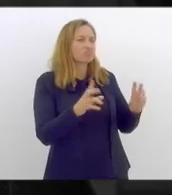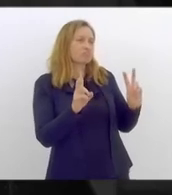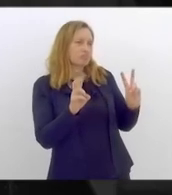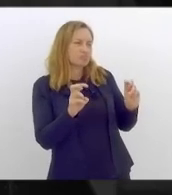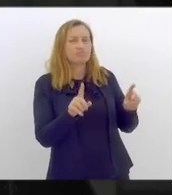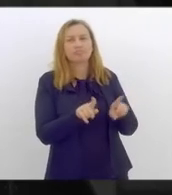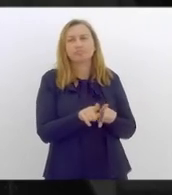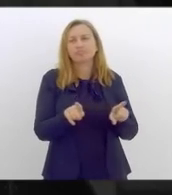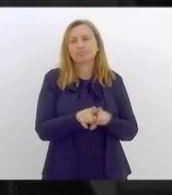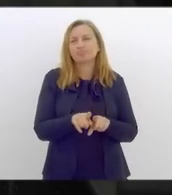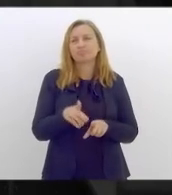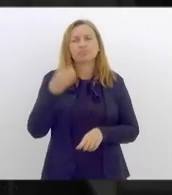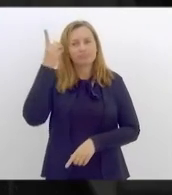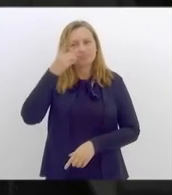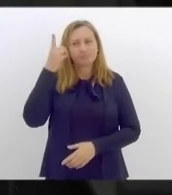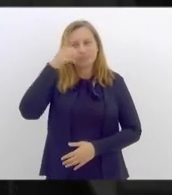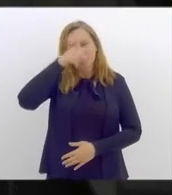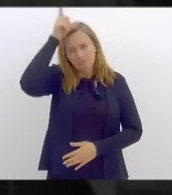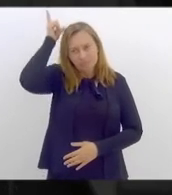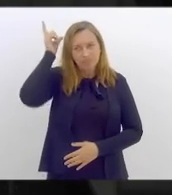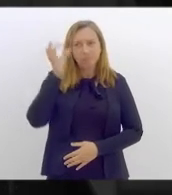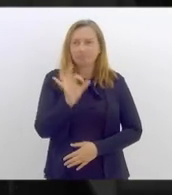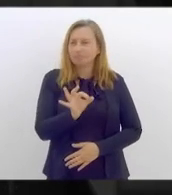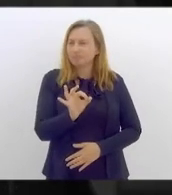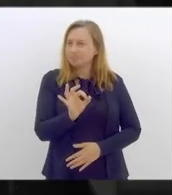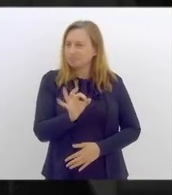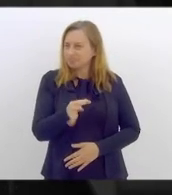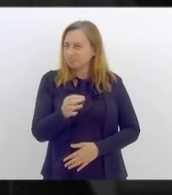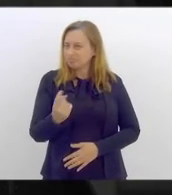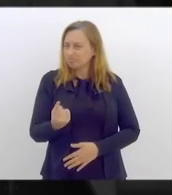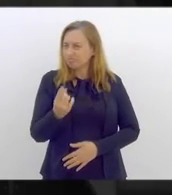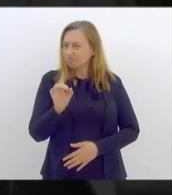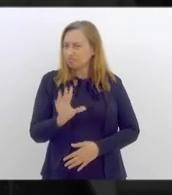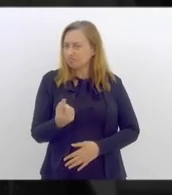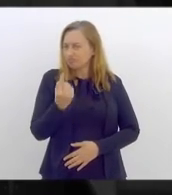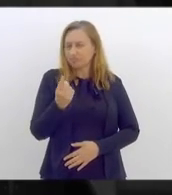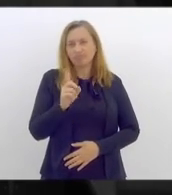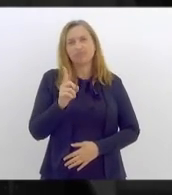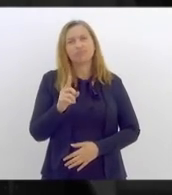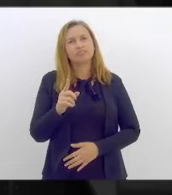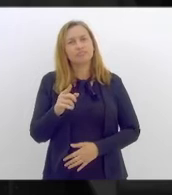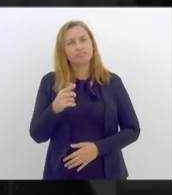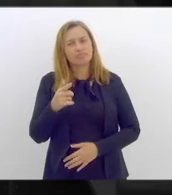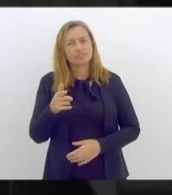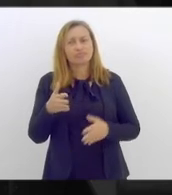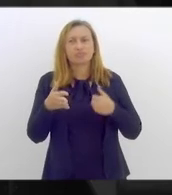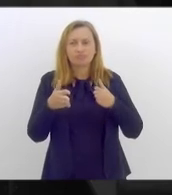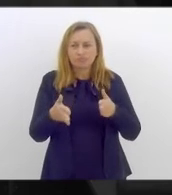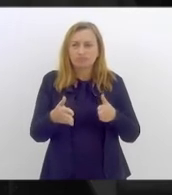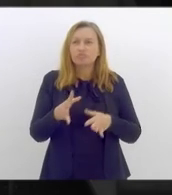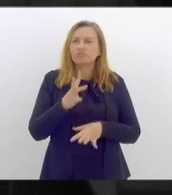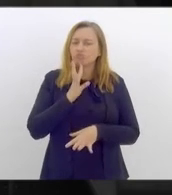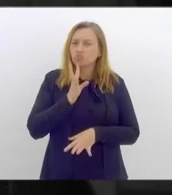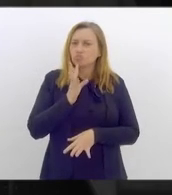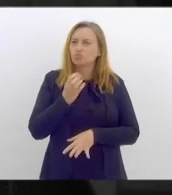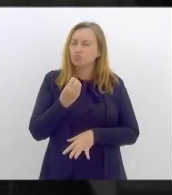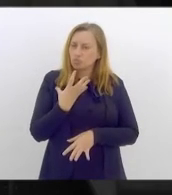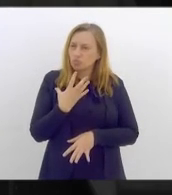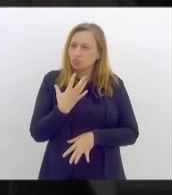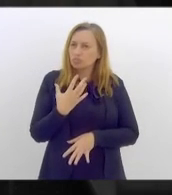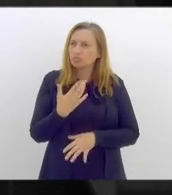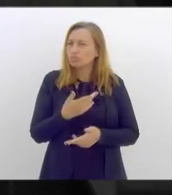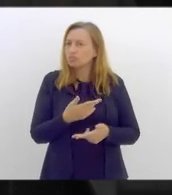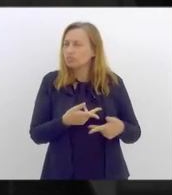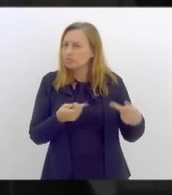que vive não é certamente a única mas vou destacar essa que está em evidência eu conheço pessoalmente estive lá